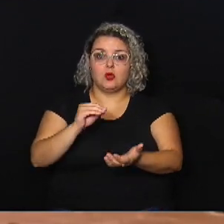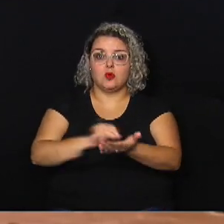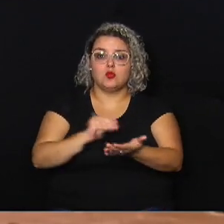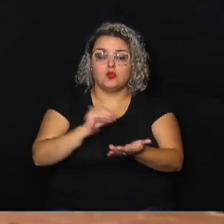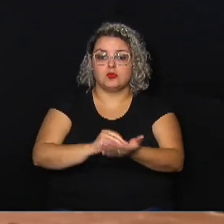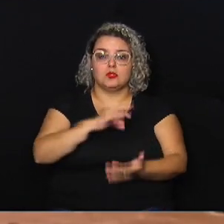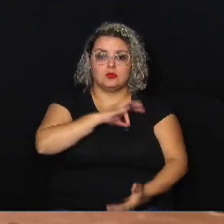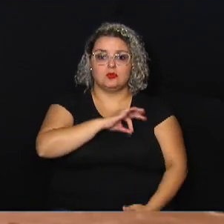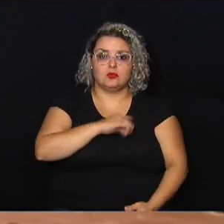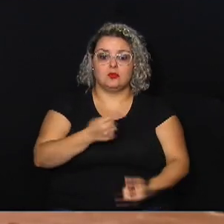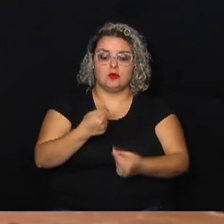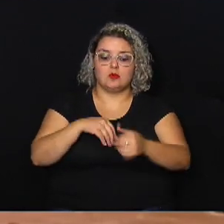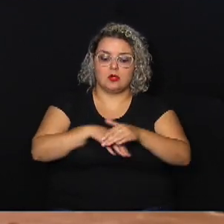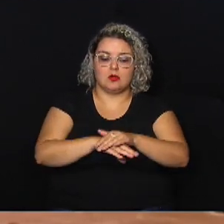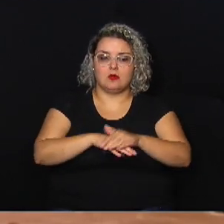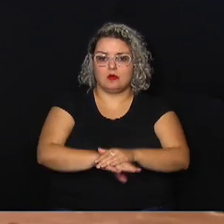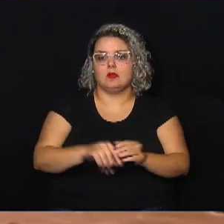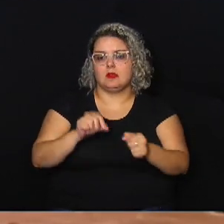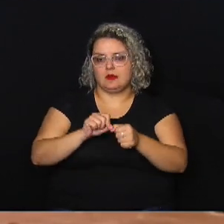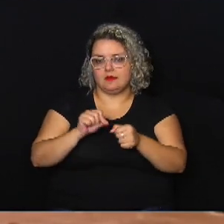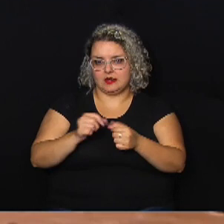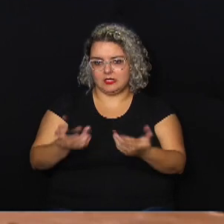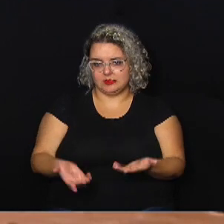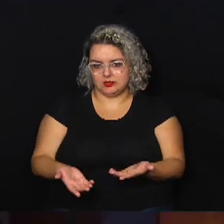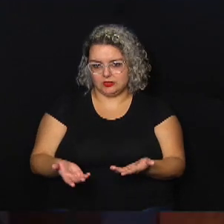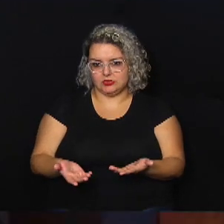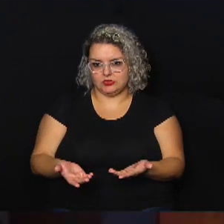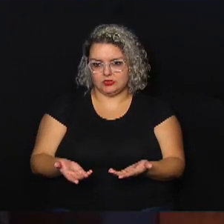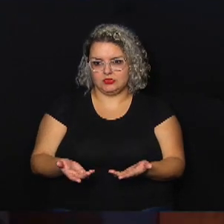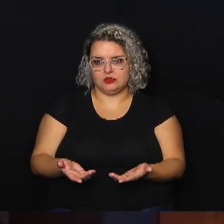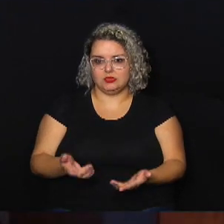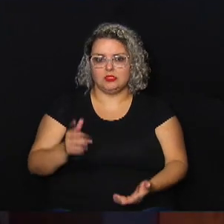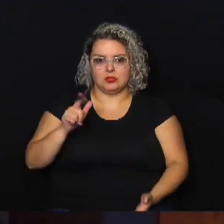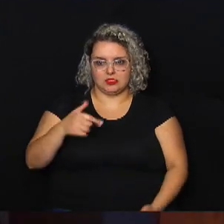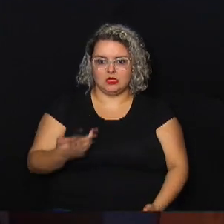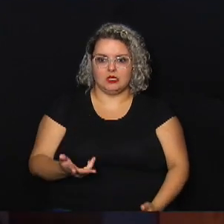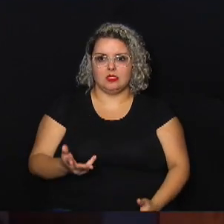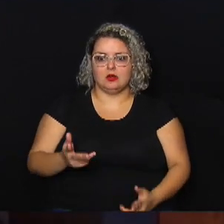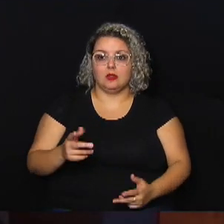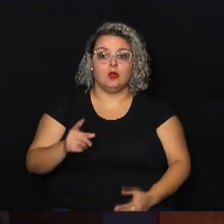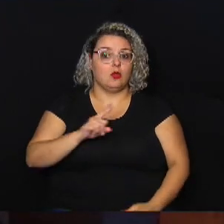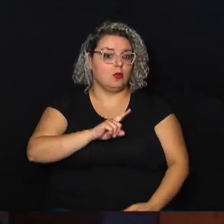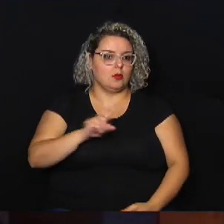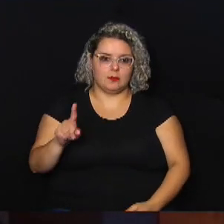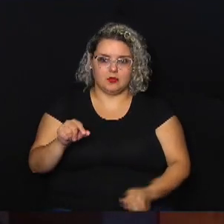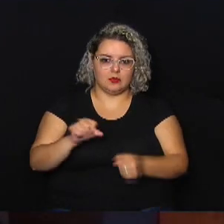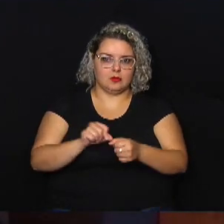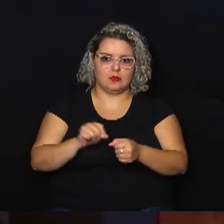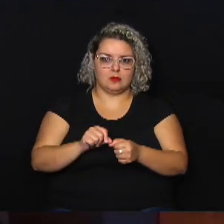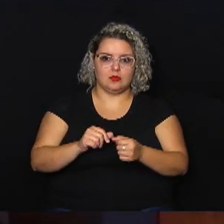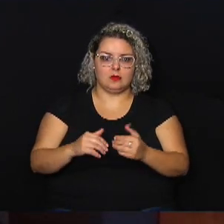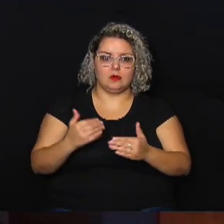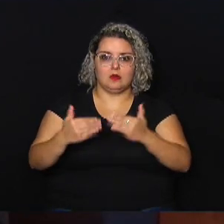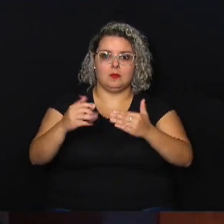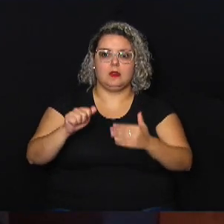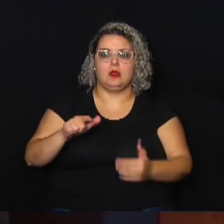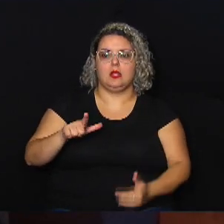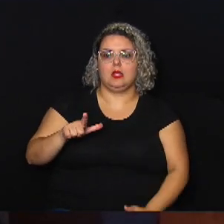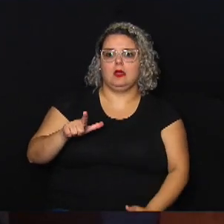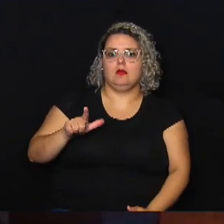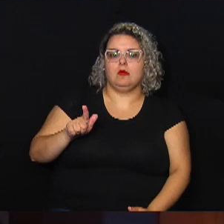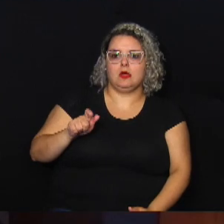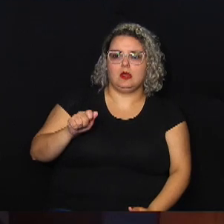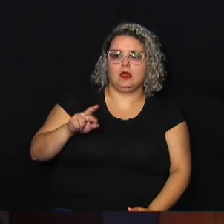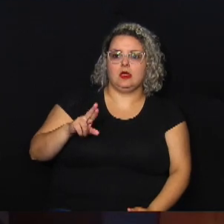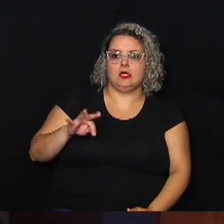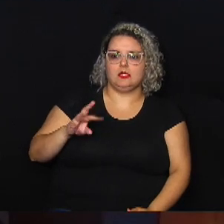que você fez. Sabe? E é tanto assim, como eu não aposentei, eu resolvi aumentar o algoritmo. Agora eu ponho 12.